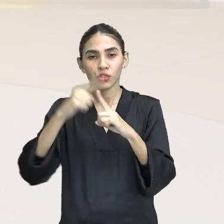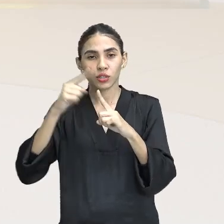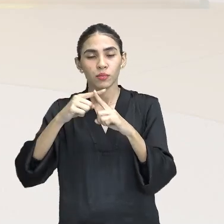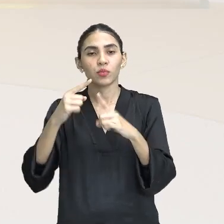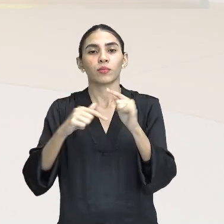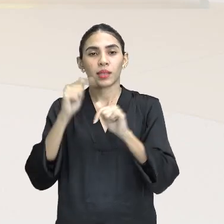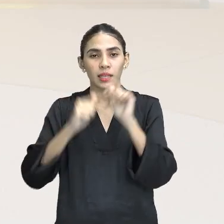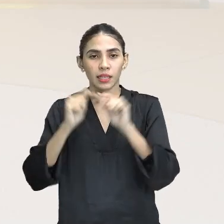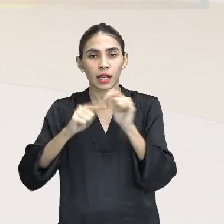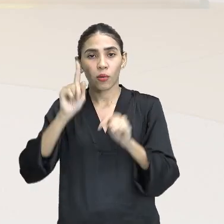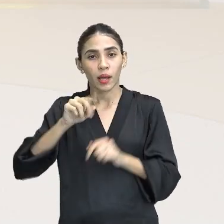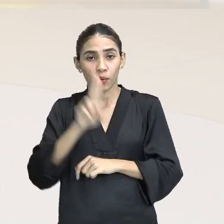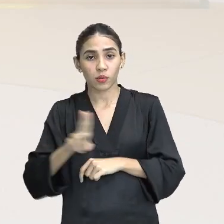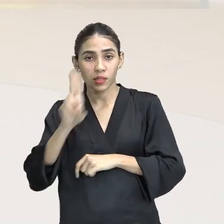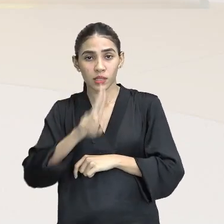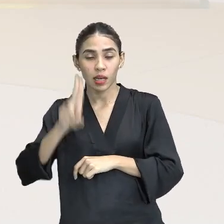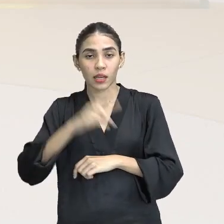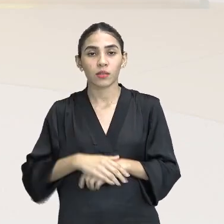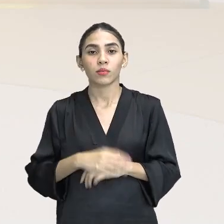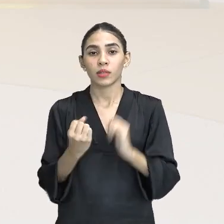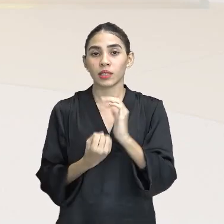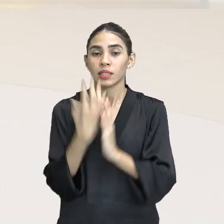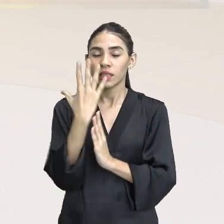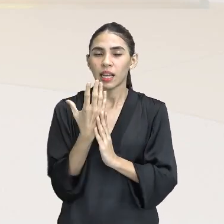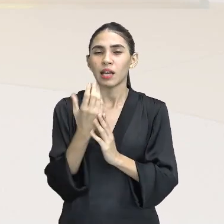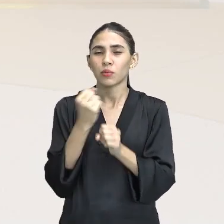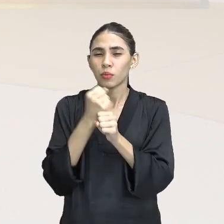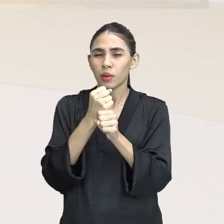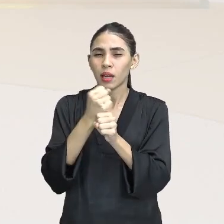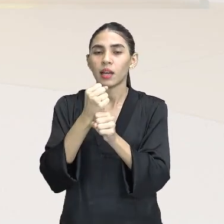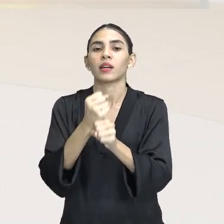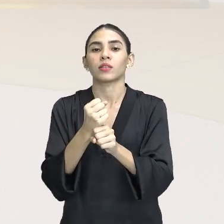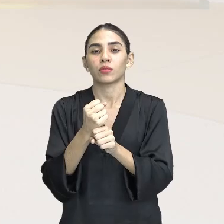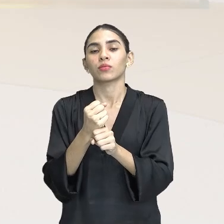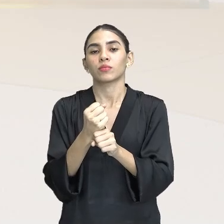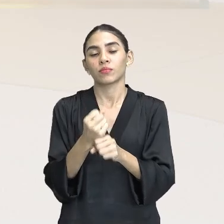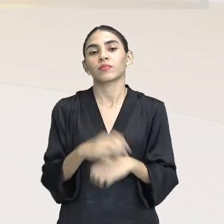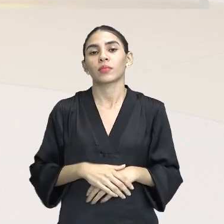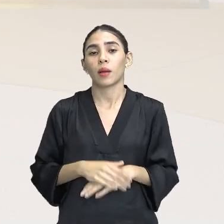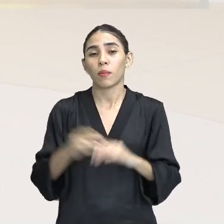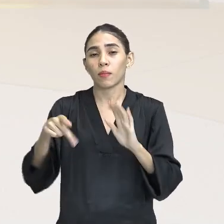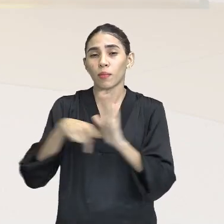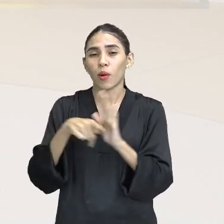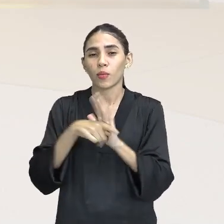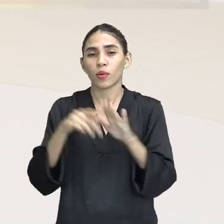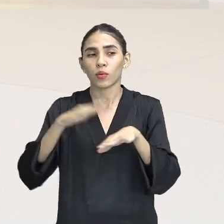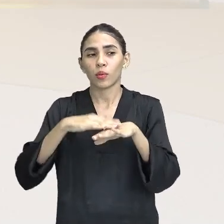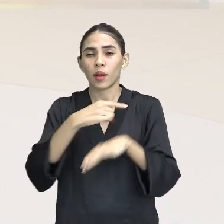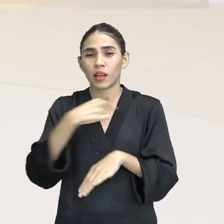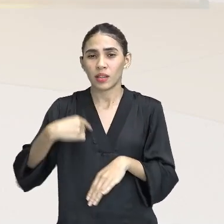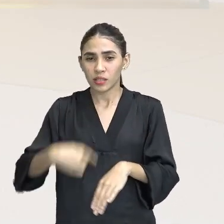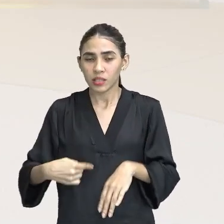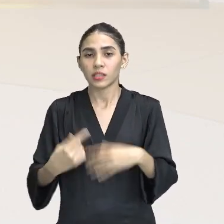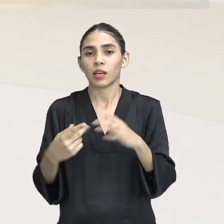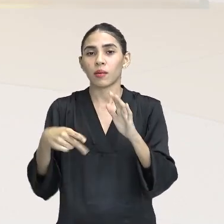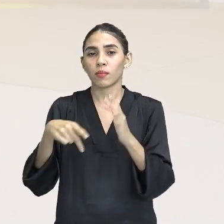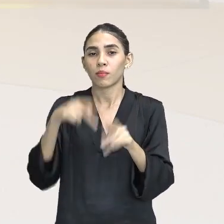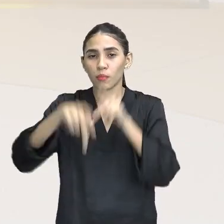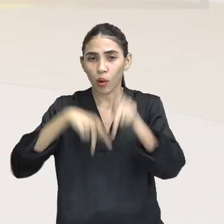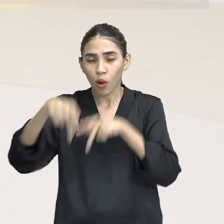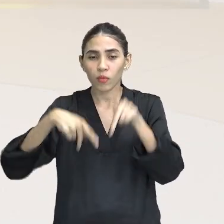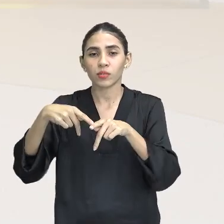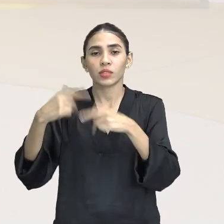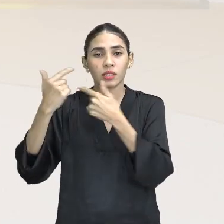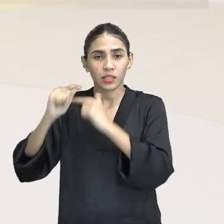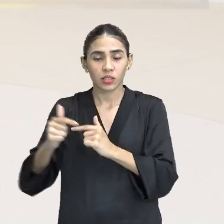é uma ferramenta que foi criada de origem milenar, ela foi desenvolvida na China, muito utilizada pelos povos originários,